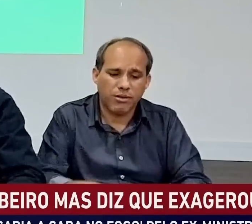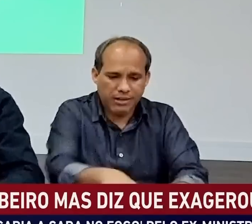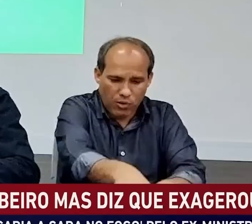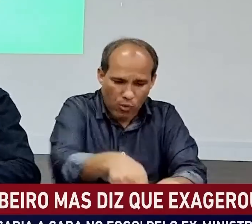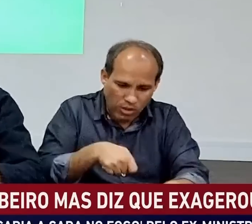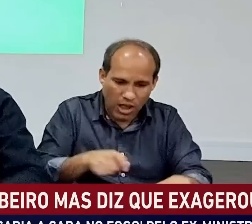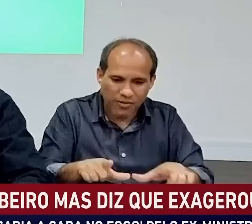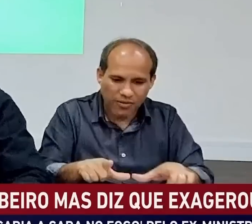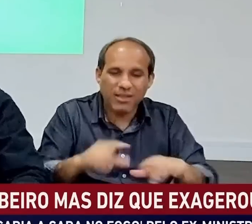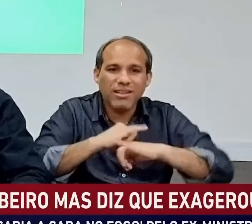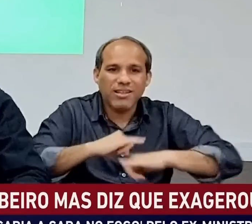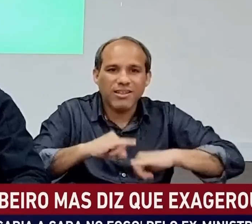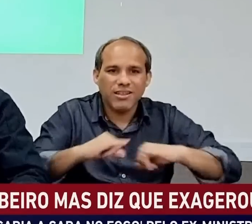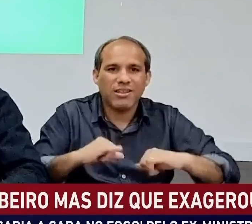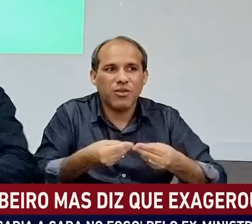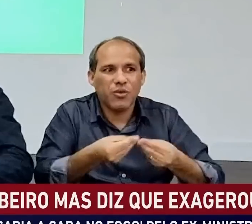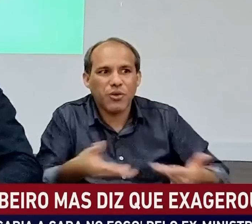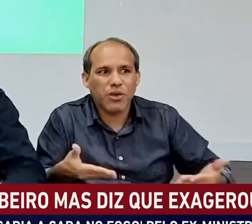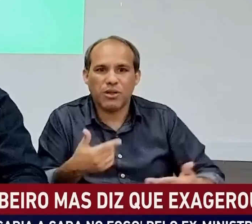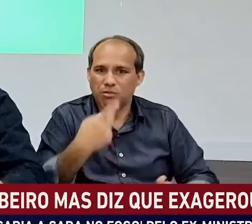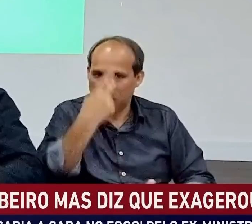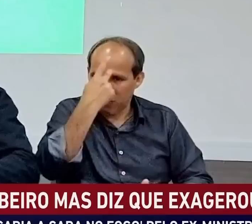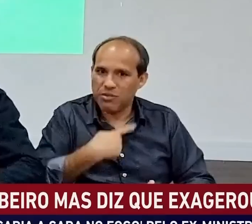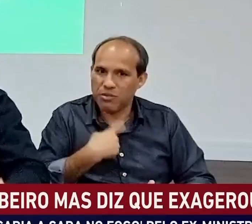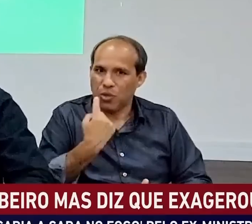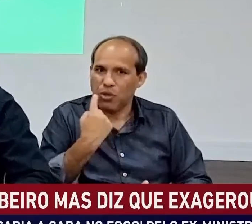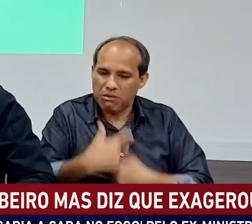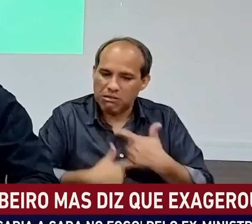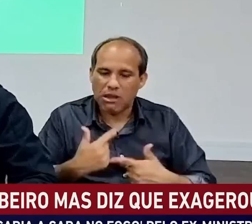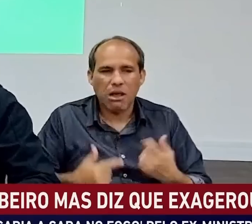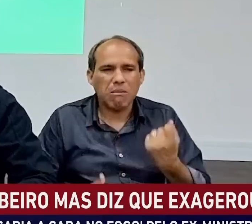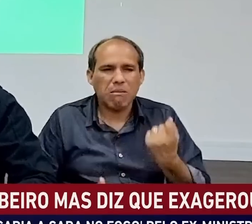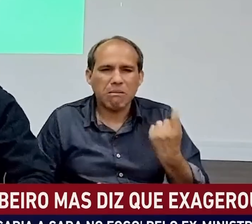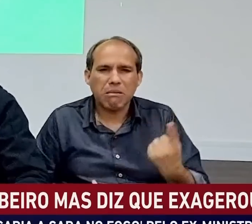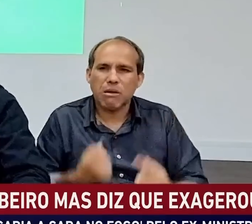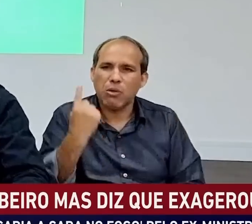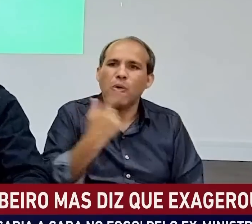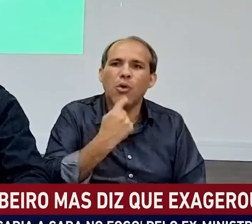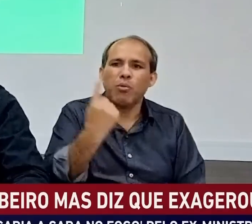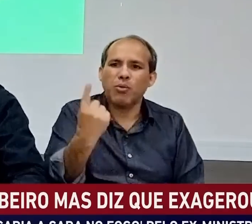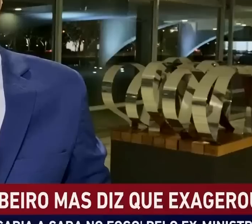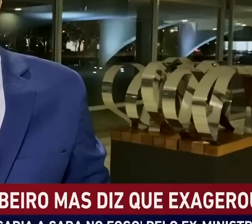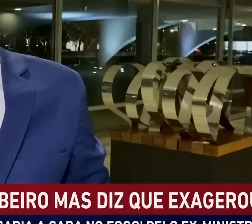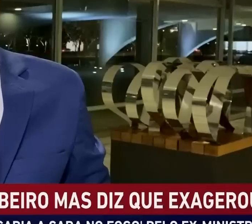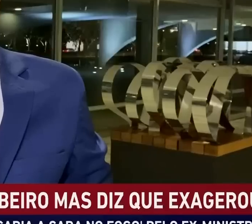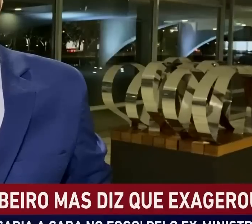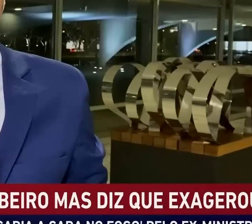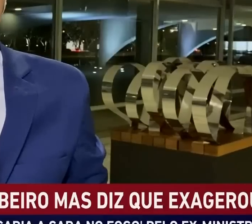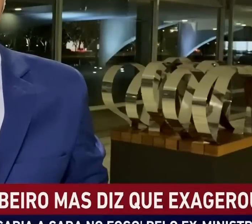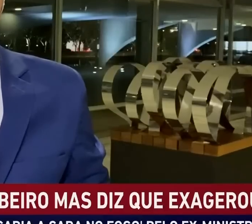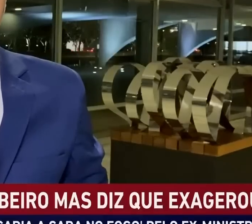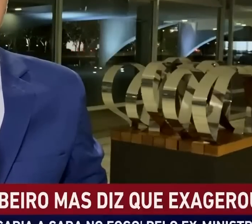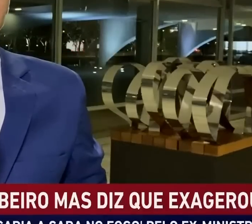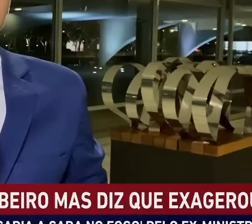fogo quando se falava sobre a conduta do ex-ministro Milton Ribeiro. Ele falou que ele exagerou, mas que ele coloca a mão no